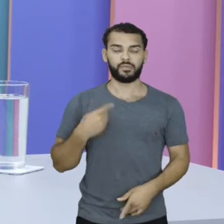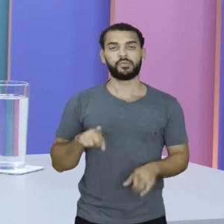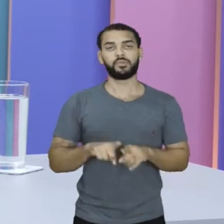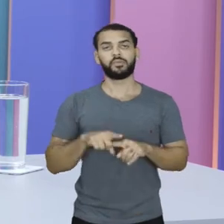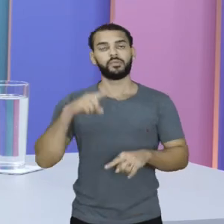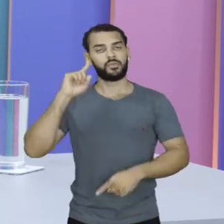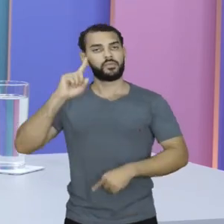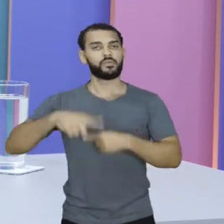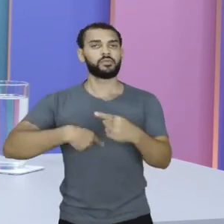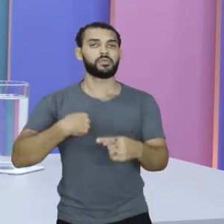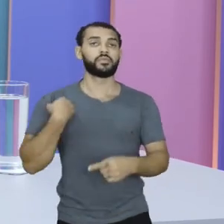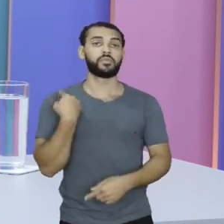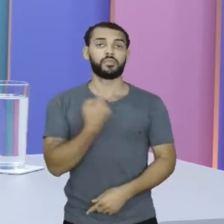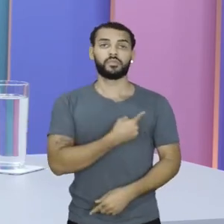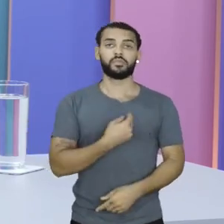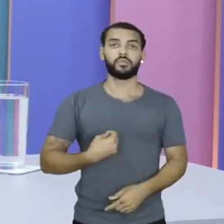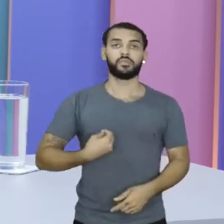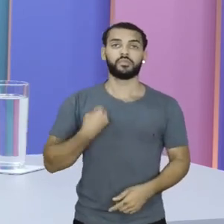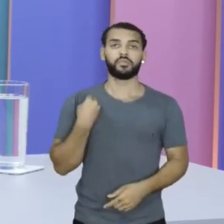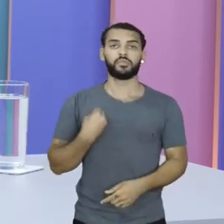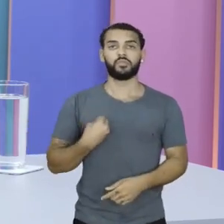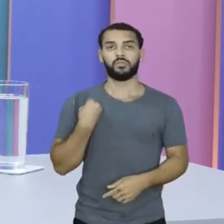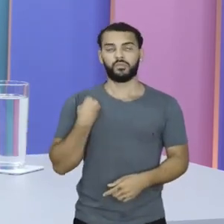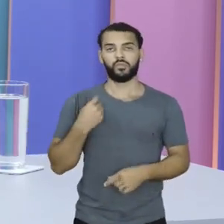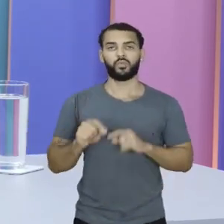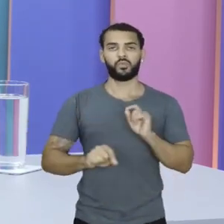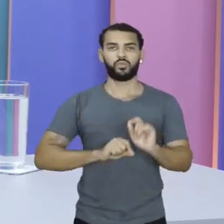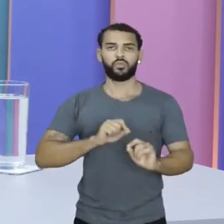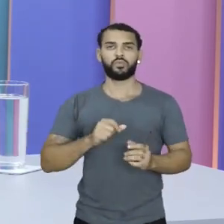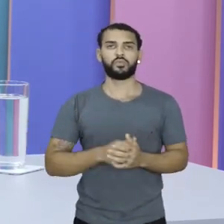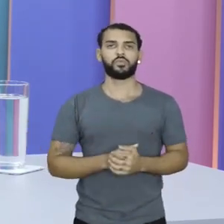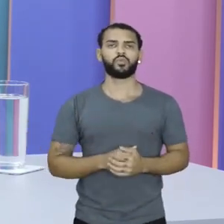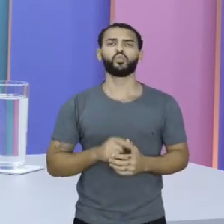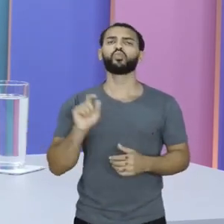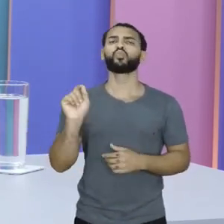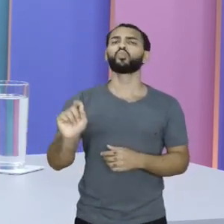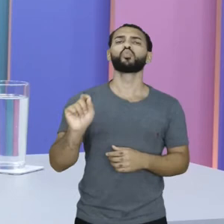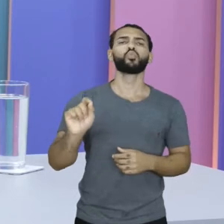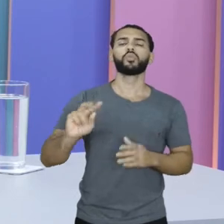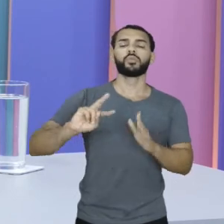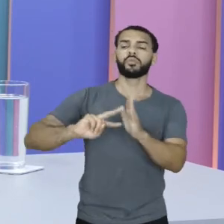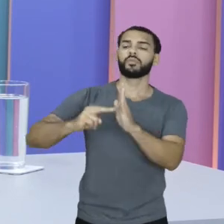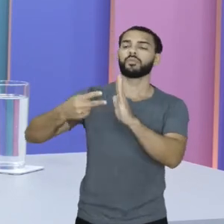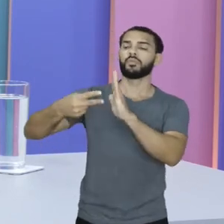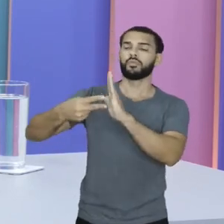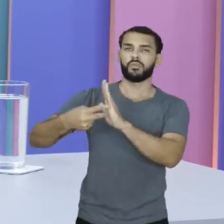mim, vivenciaram o que é, né, o Estado